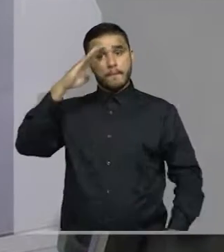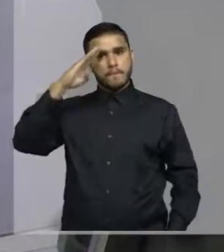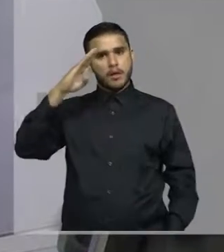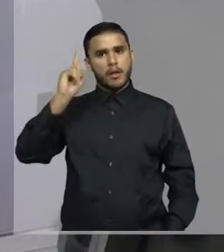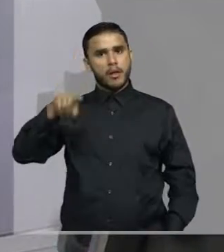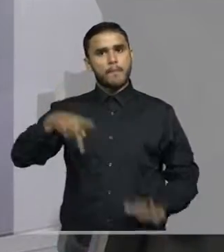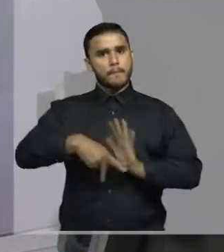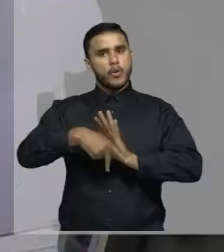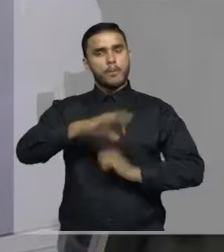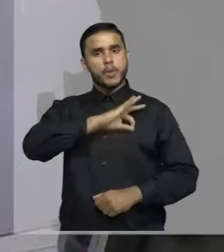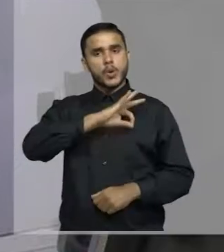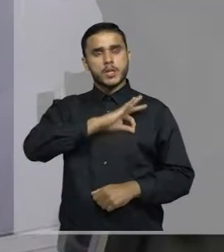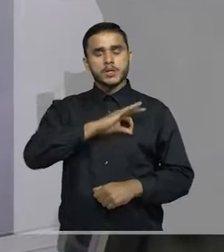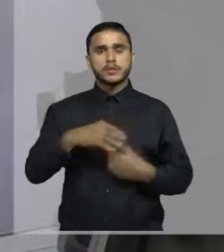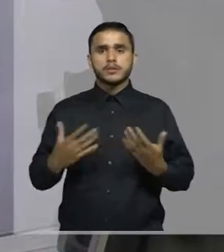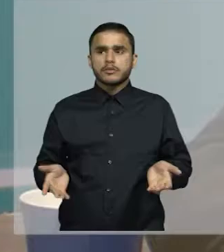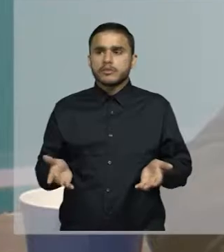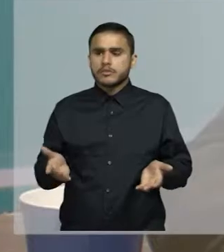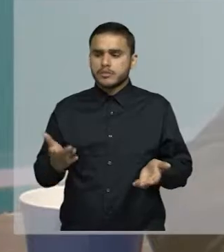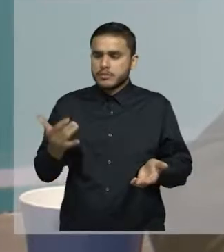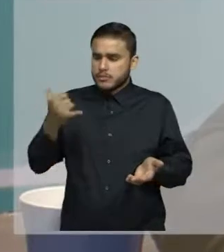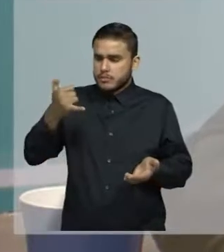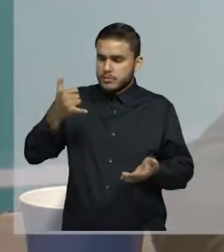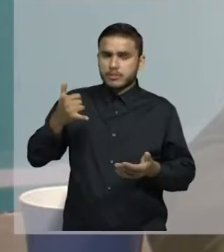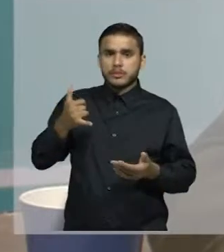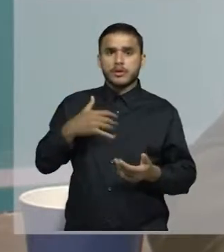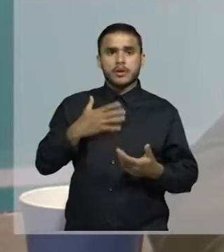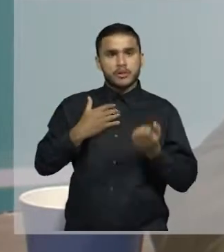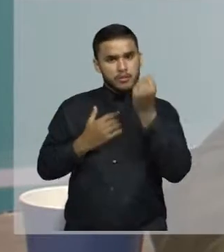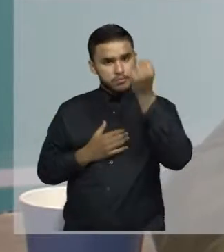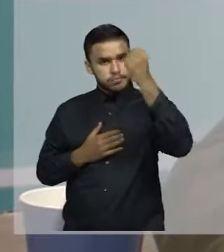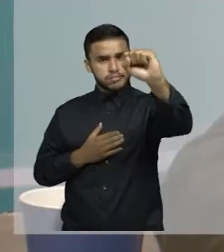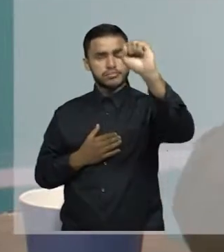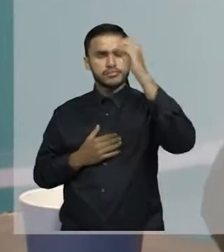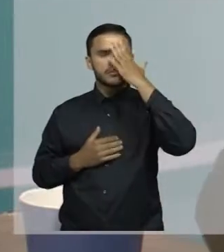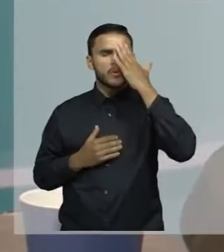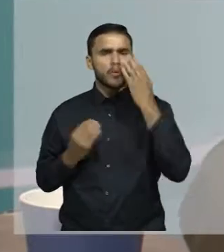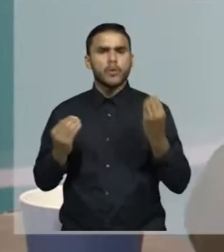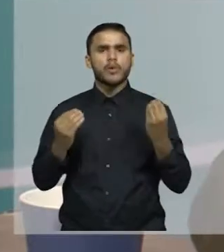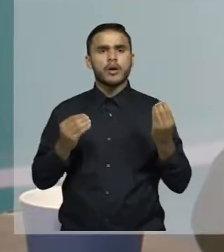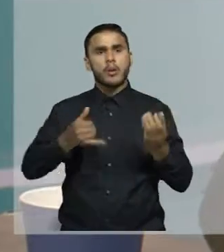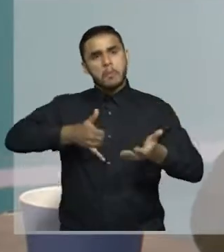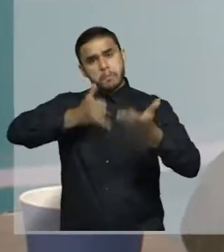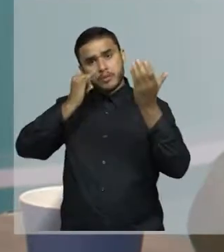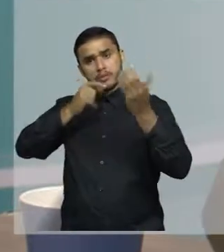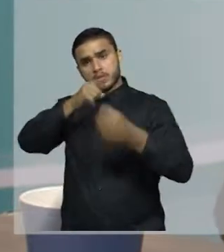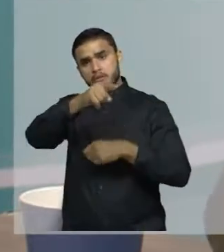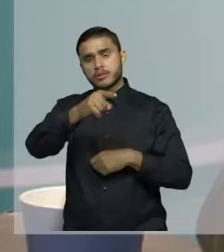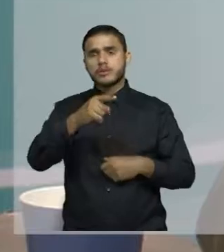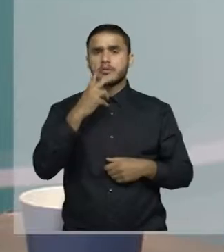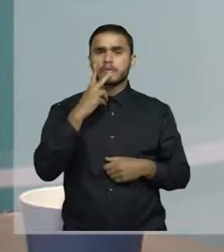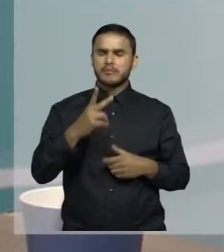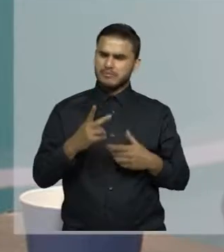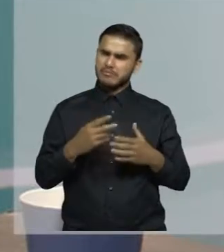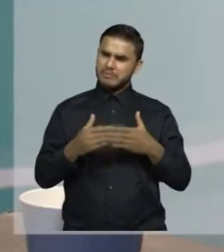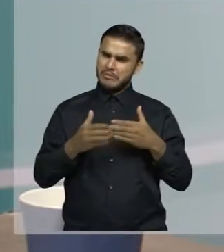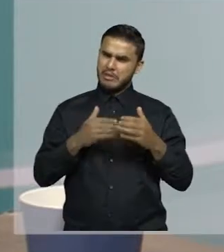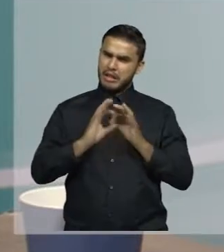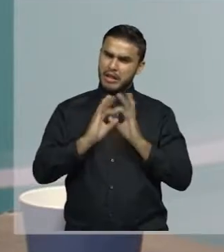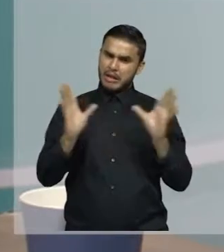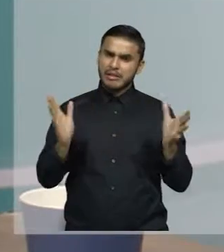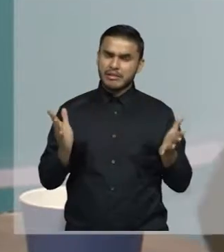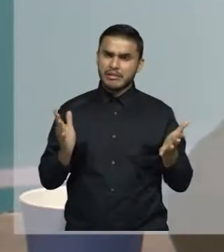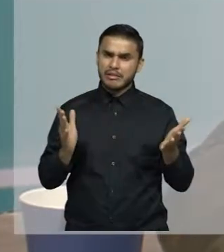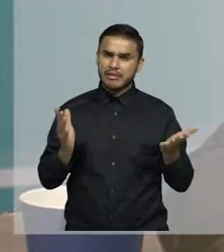aquilo, o Estado lhe dá uma arma, diz defenda a sociedade, você atira num criminoso, num meliante, e